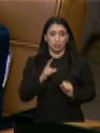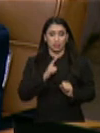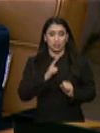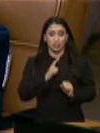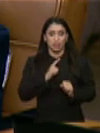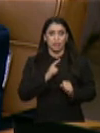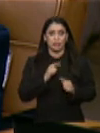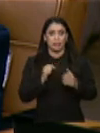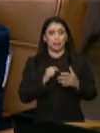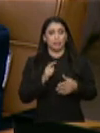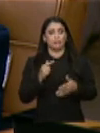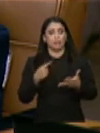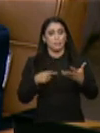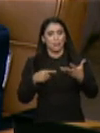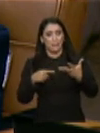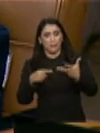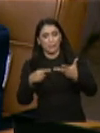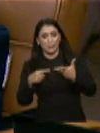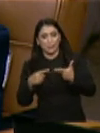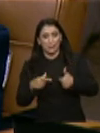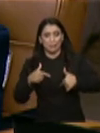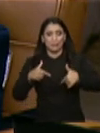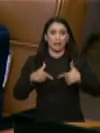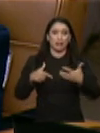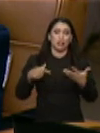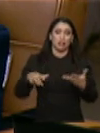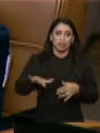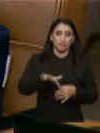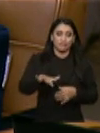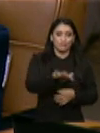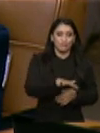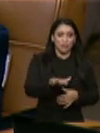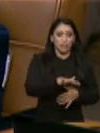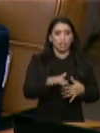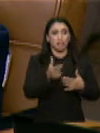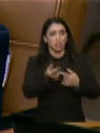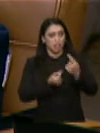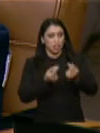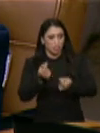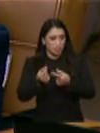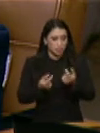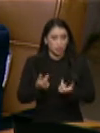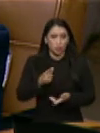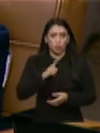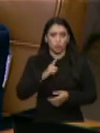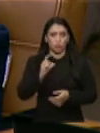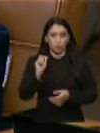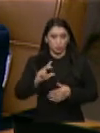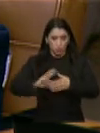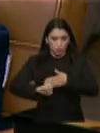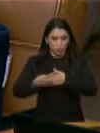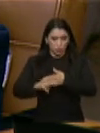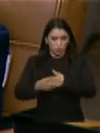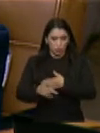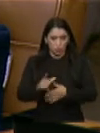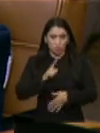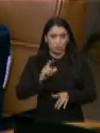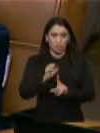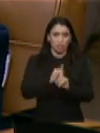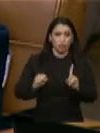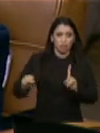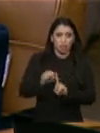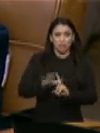diversos graus inúmeras atividades, empreendimentos econômicos, acarretando consequências para a sociedade como